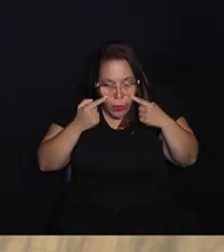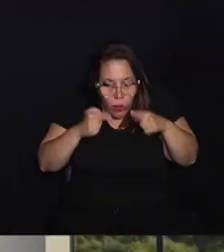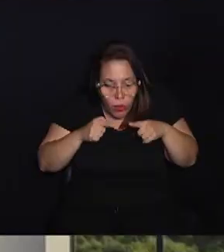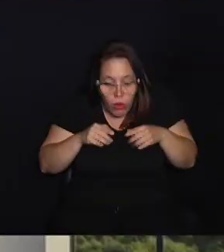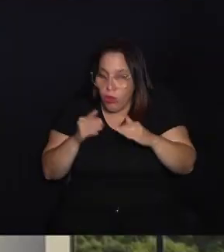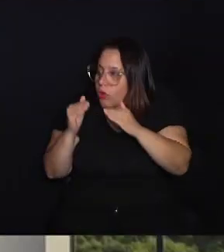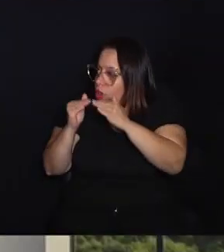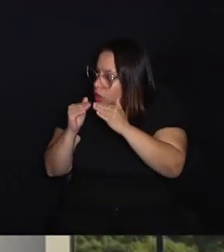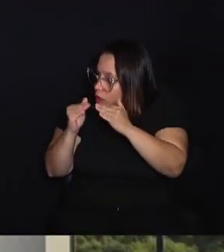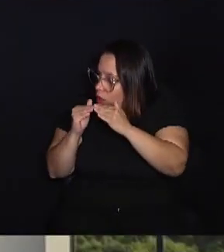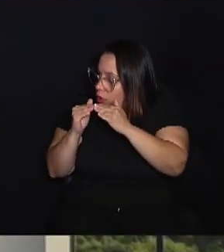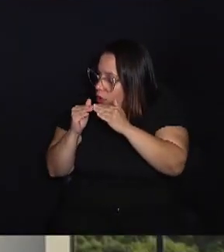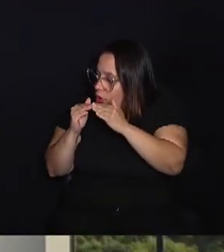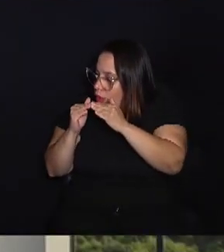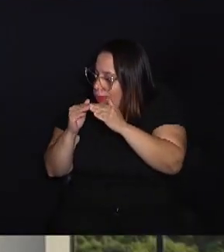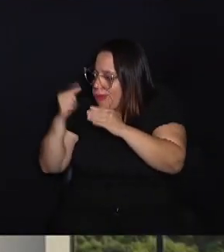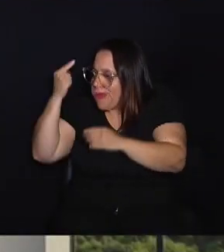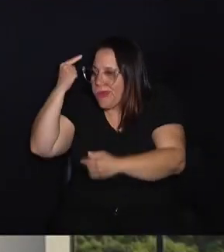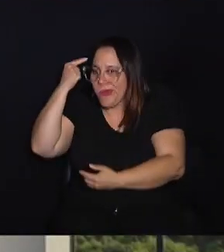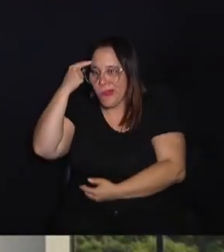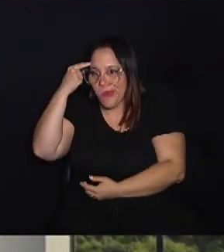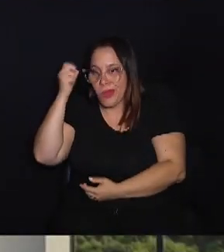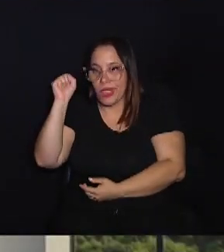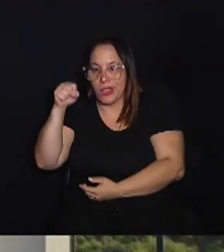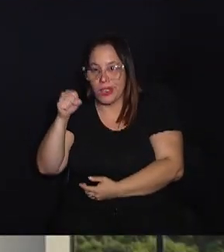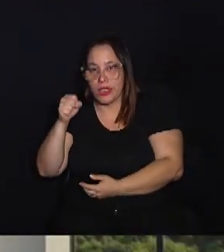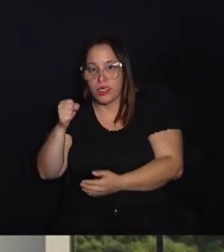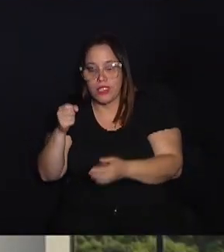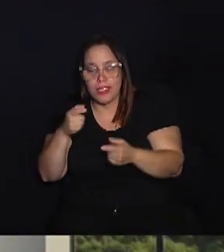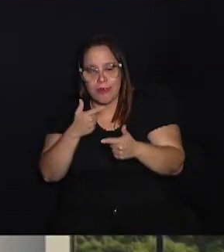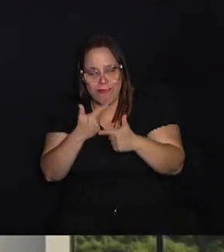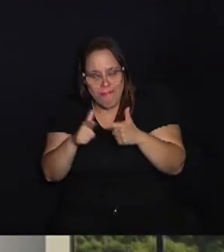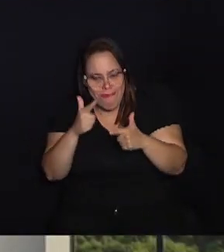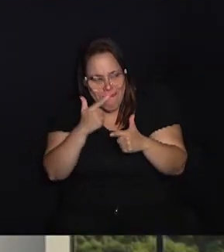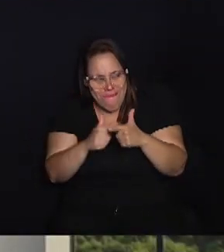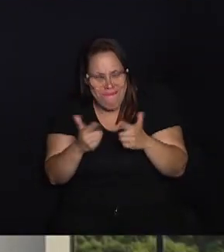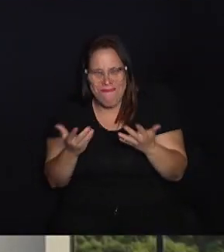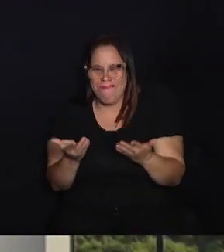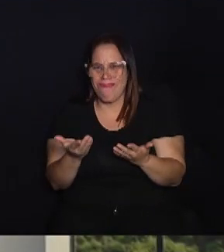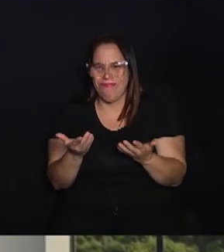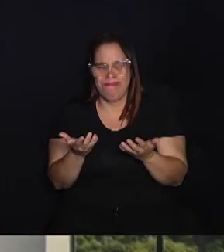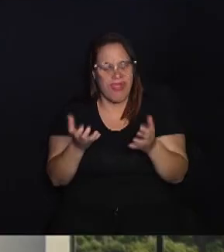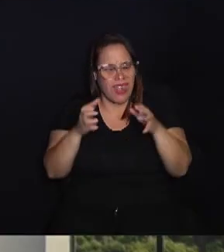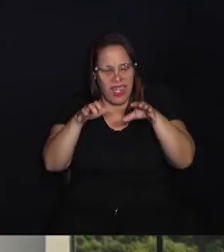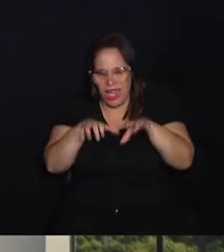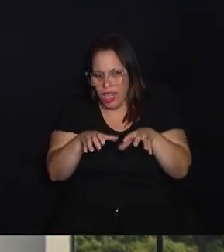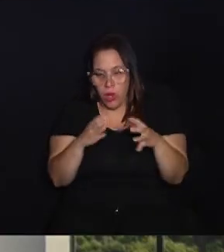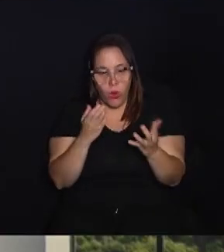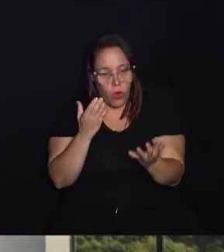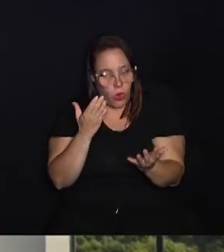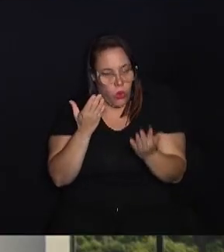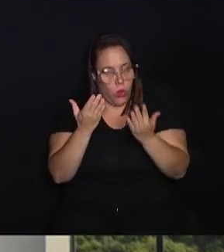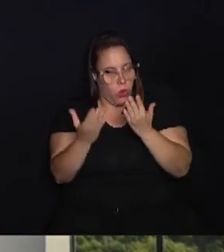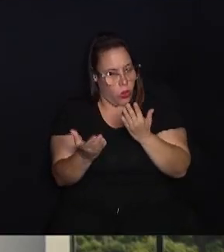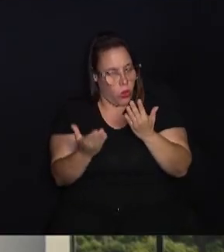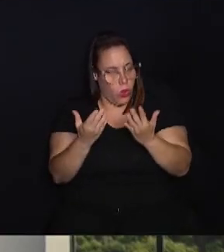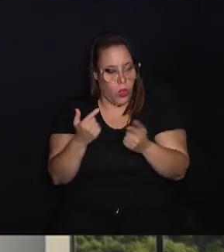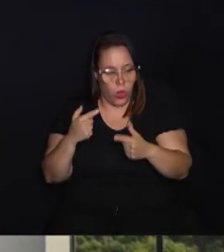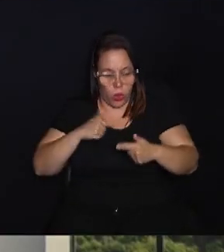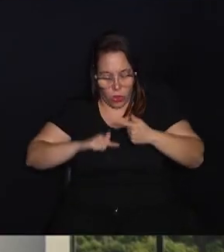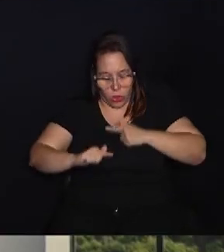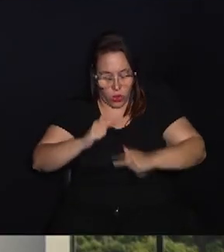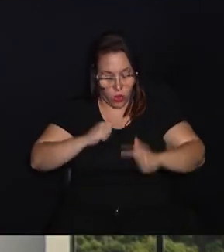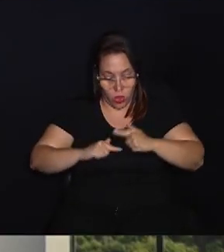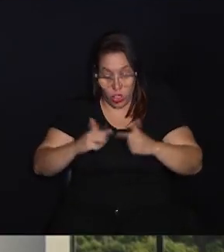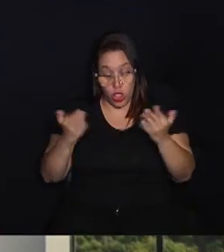concorda com esta linha de pensamento? Se sim, enxerga problemas? É algo que não tem como comparar aquela geração com essa